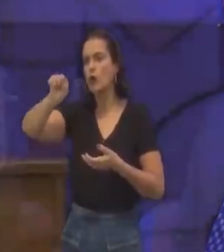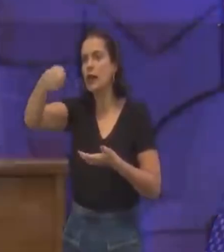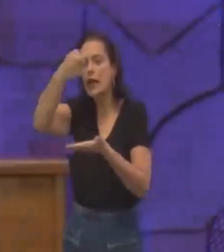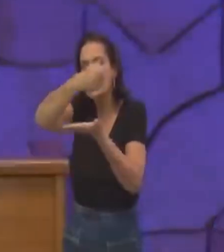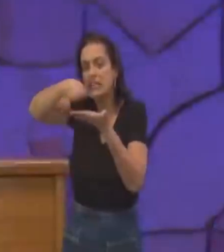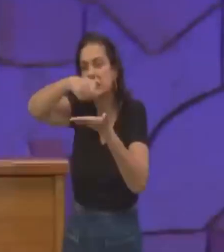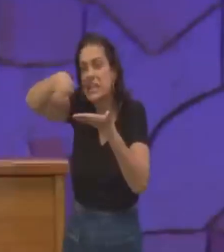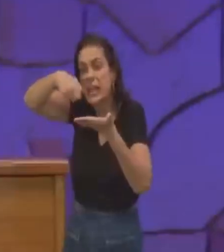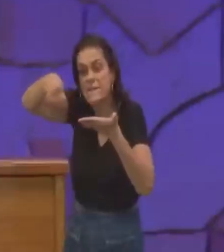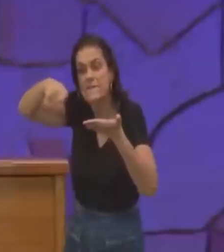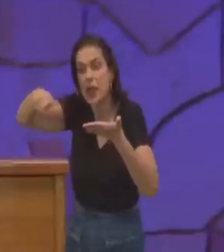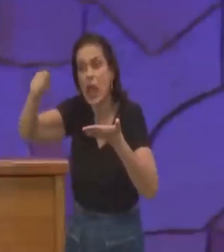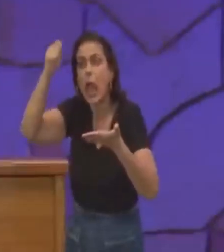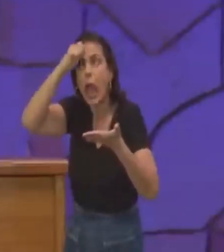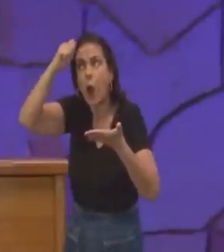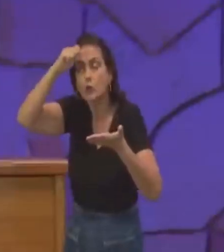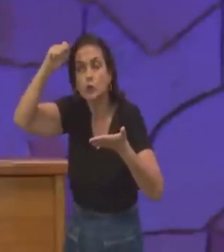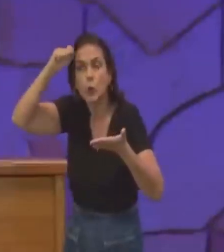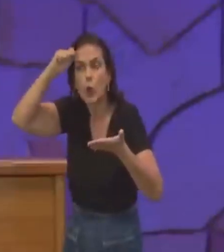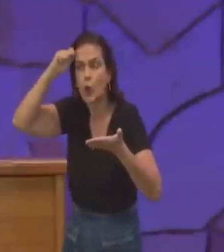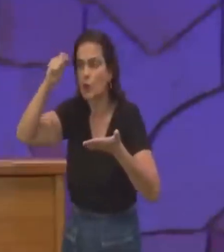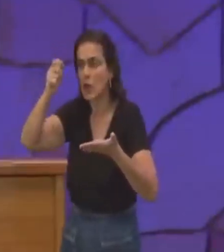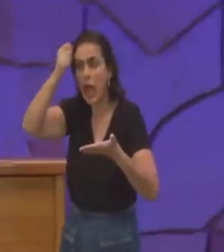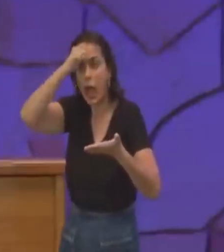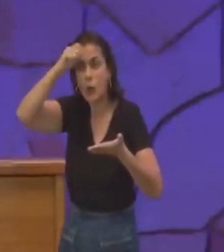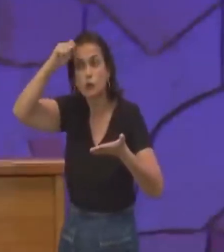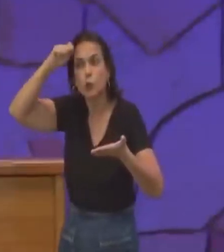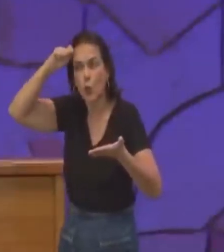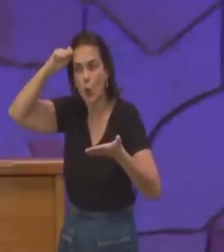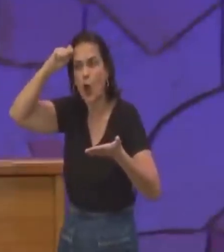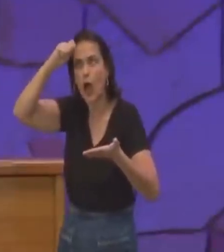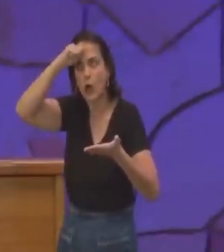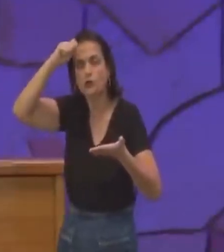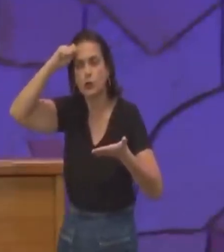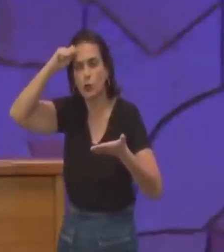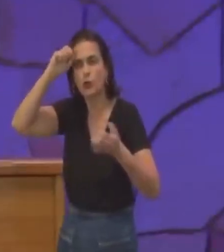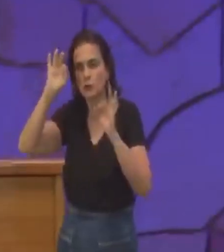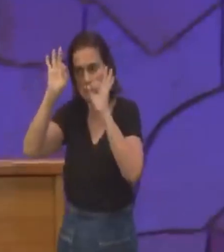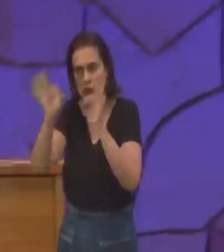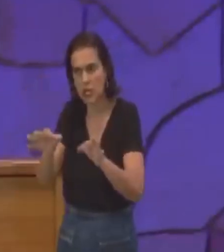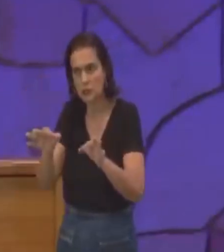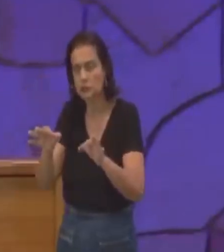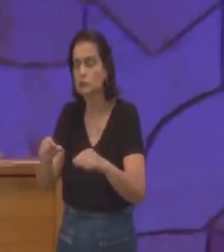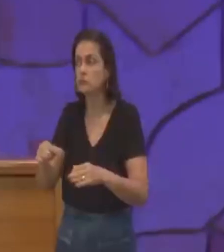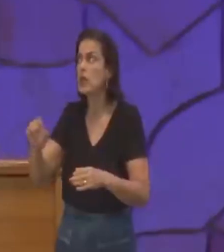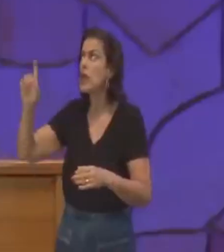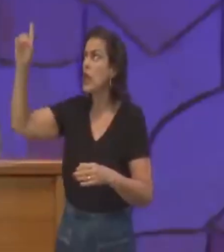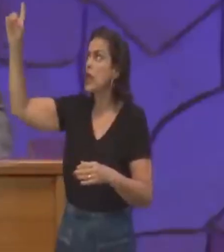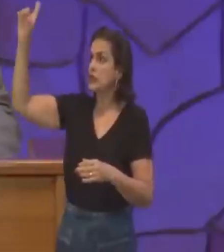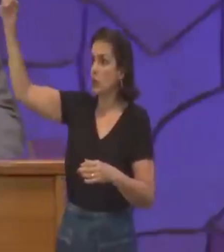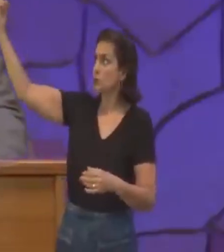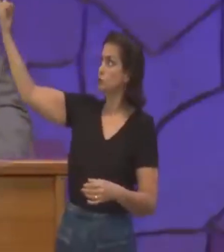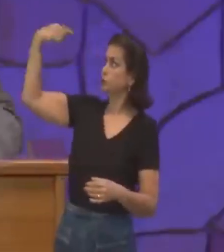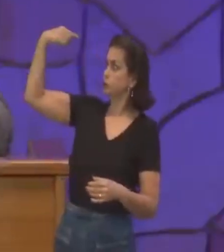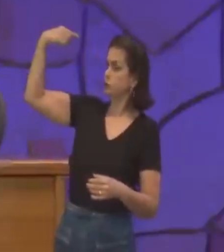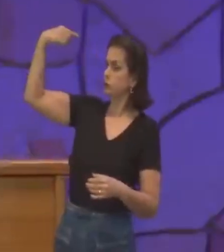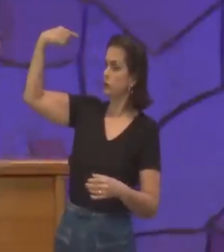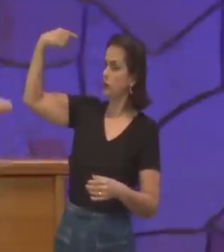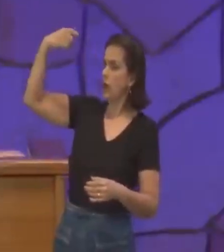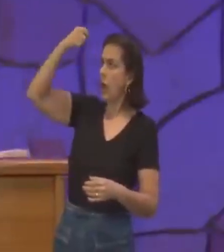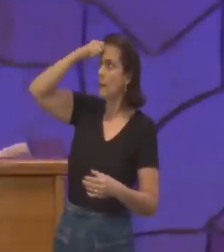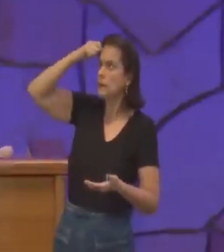de Jeremias, e Deus falou através do profeta Isaías, e Deus falou através do profeta Ezequiel, é exatamente